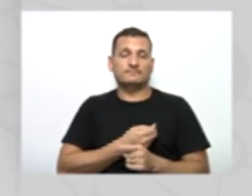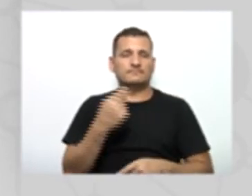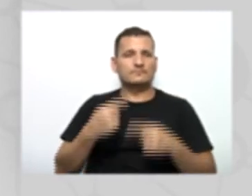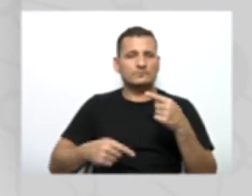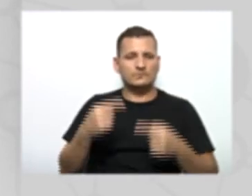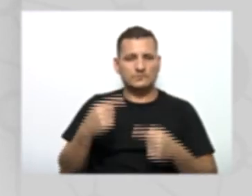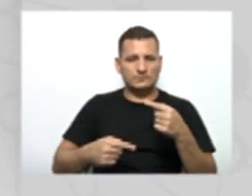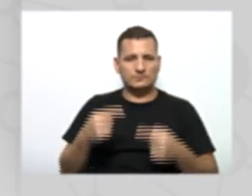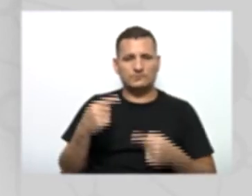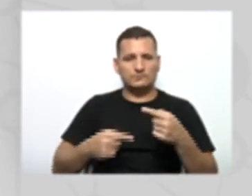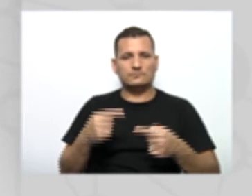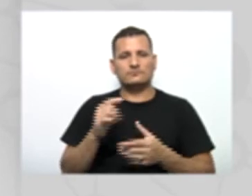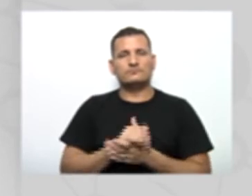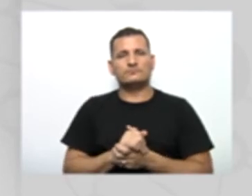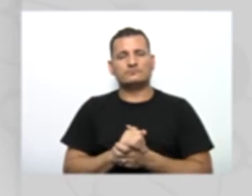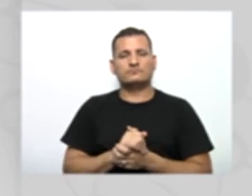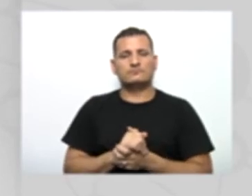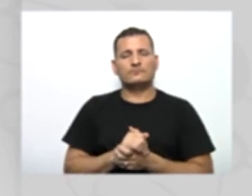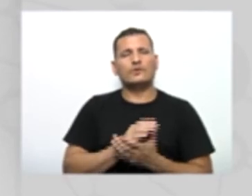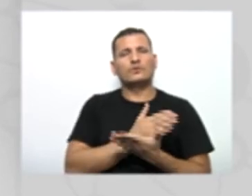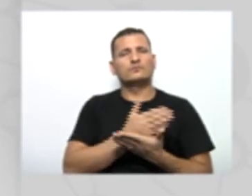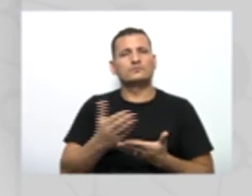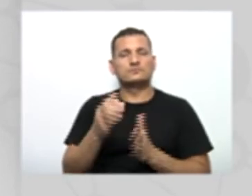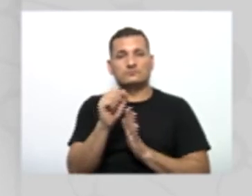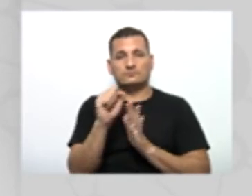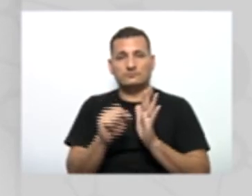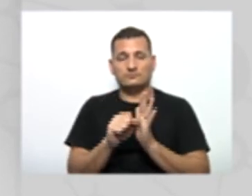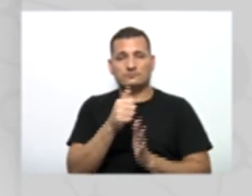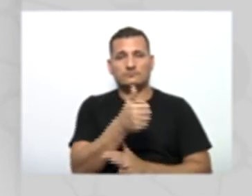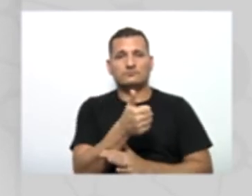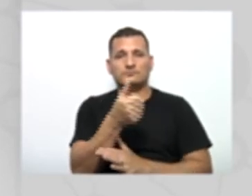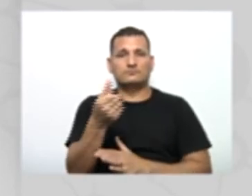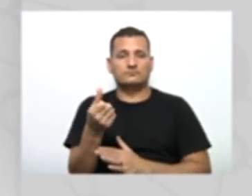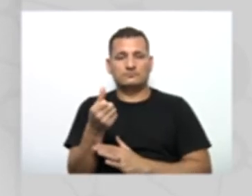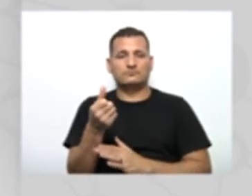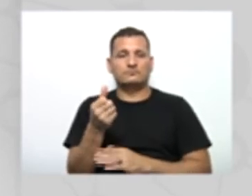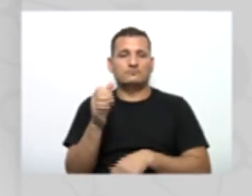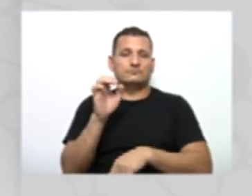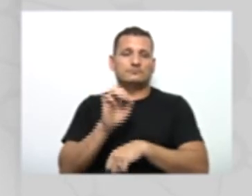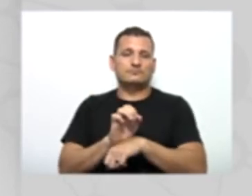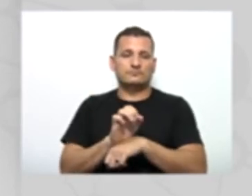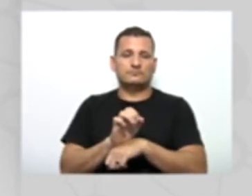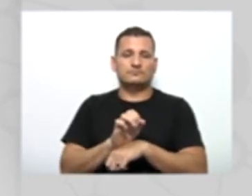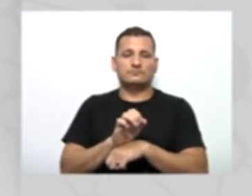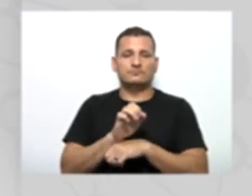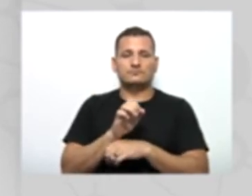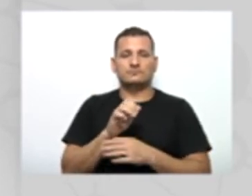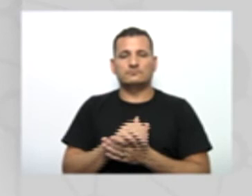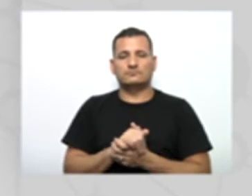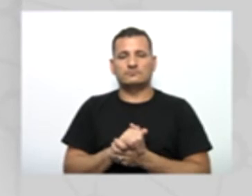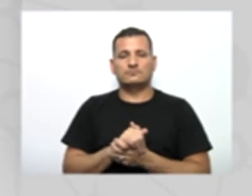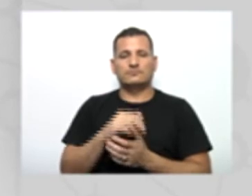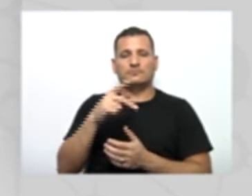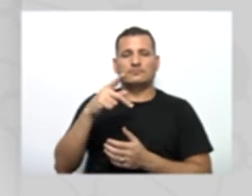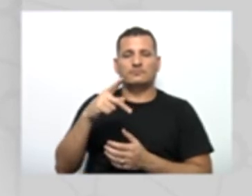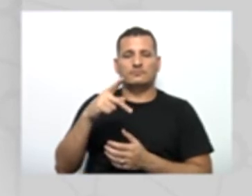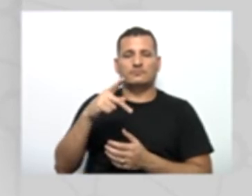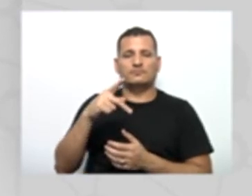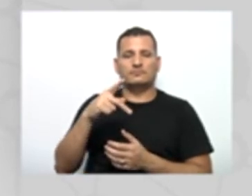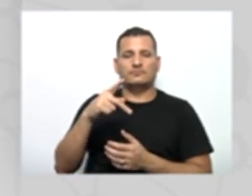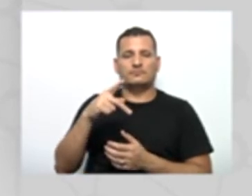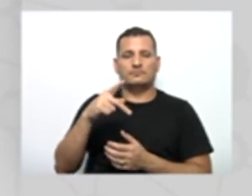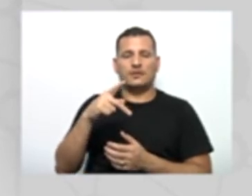humanas, podem politizar os alunos na sala de aula. O que os professores não podem é partidarizar os alunos. Os professores não podem